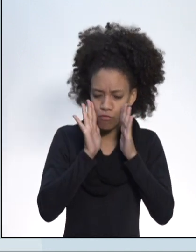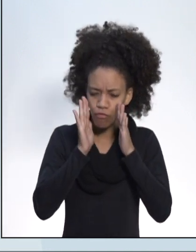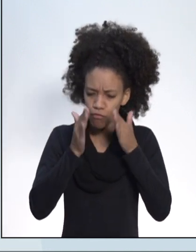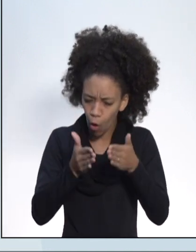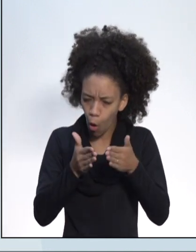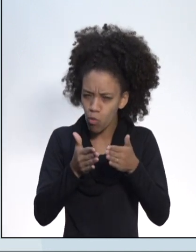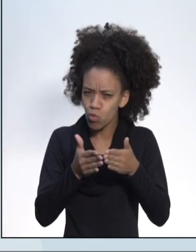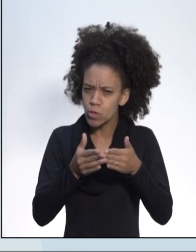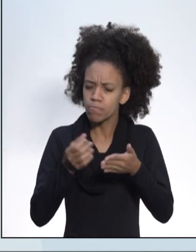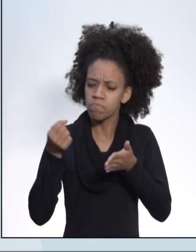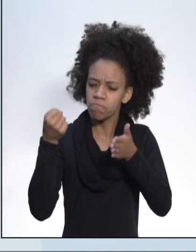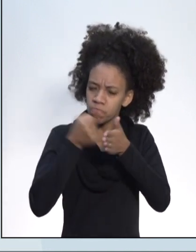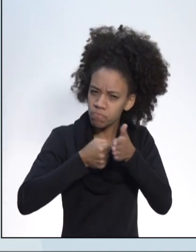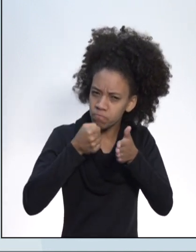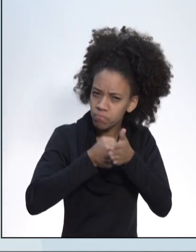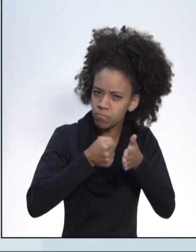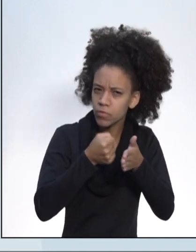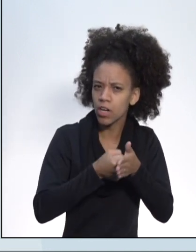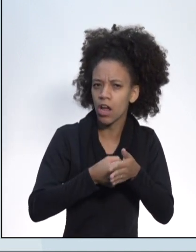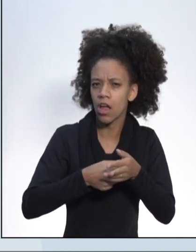a persistência,